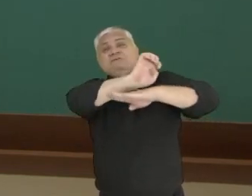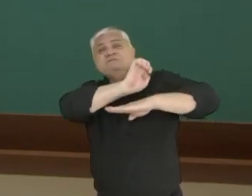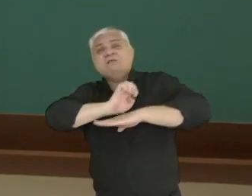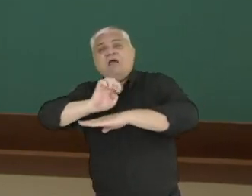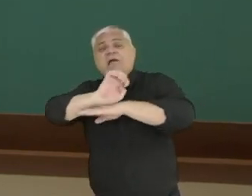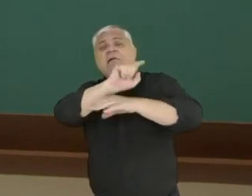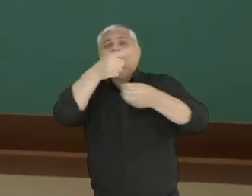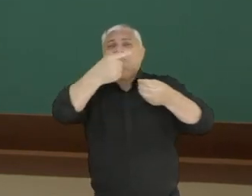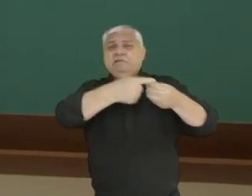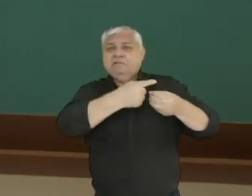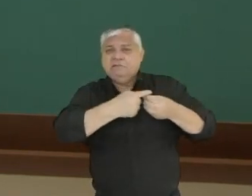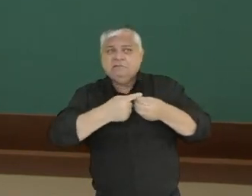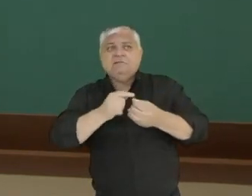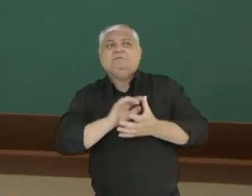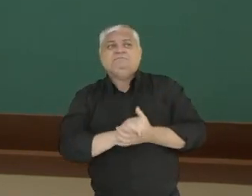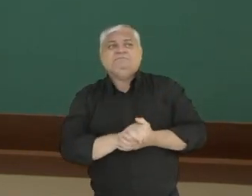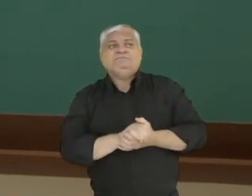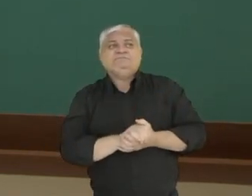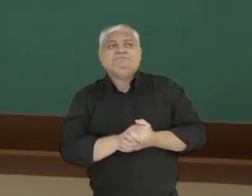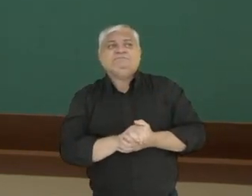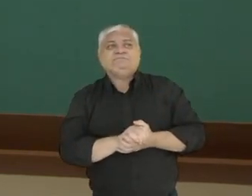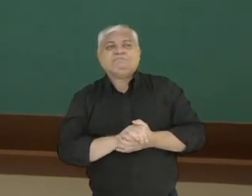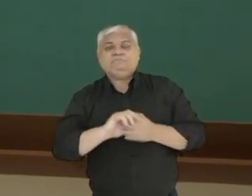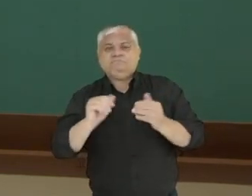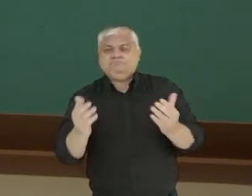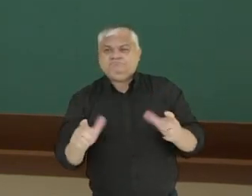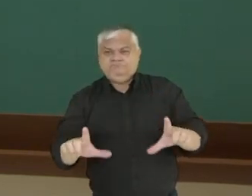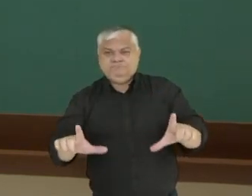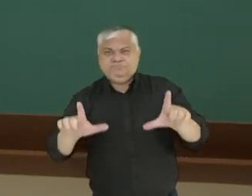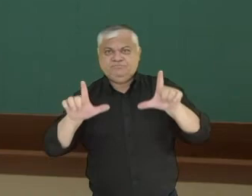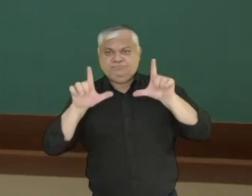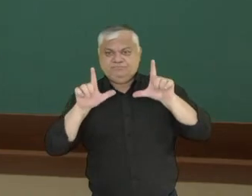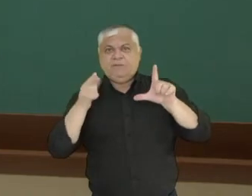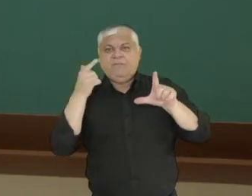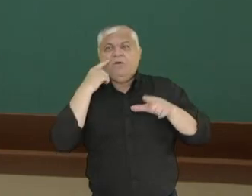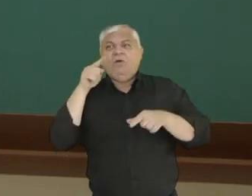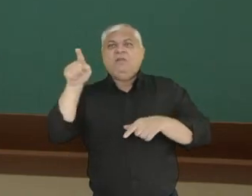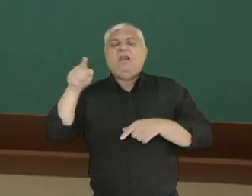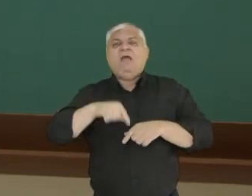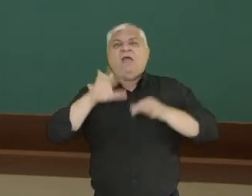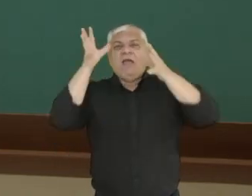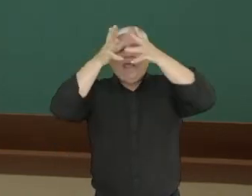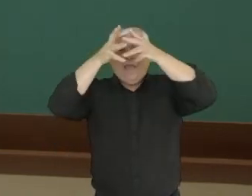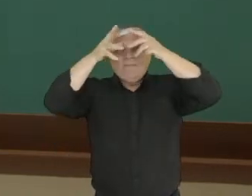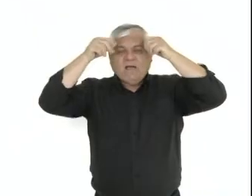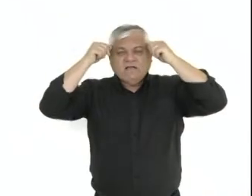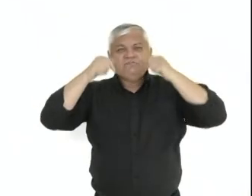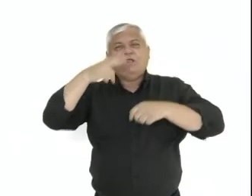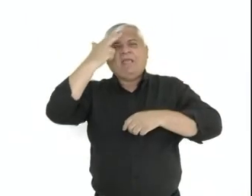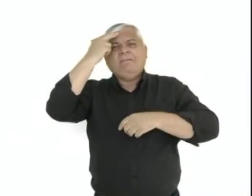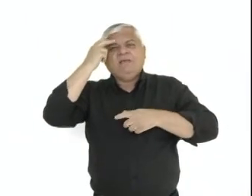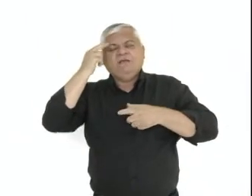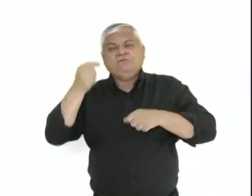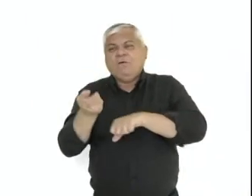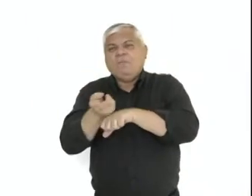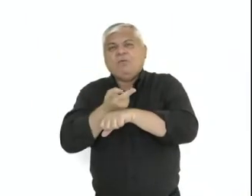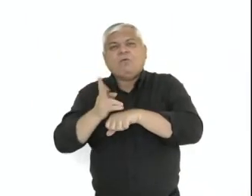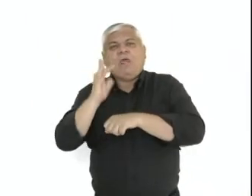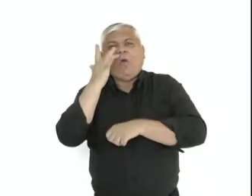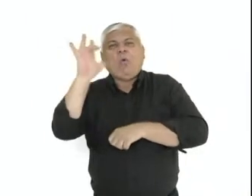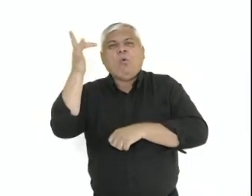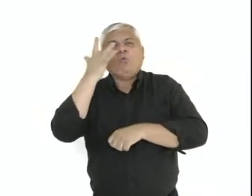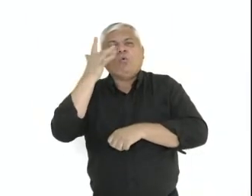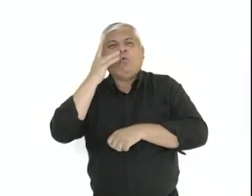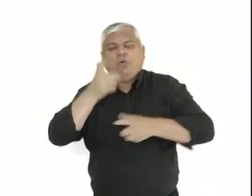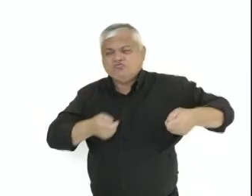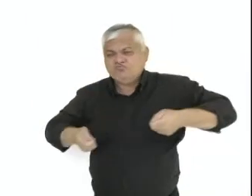municípios. Imagens mostram o avanço do garimpo ilegal na Amazônia em 2019. Então, toda essa área